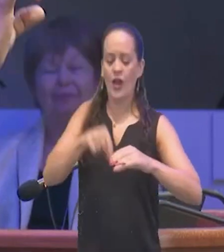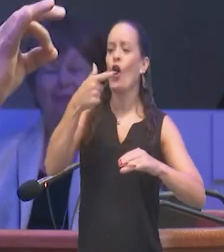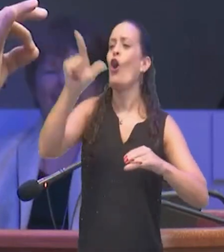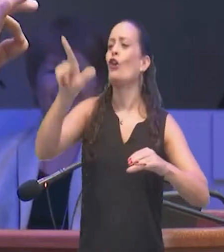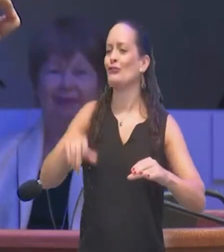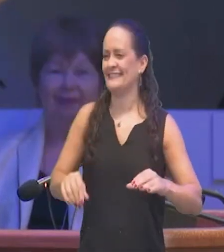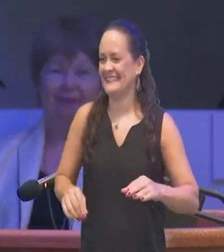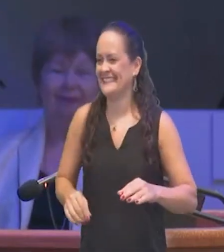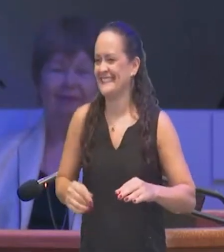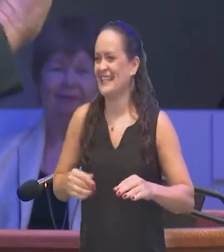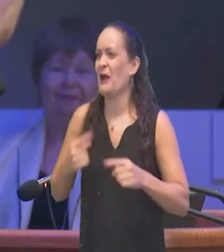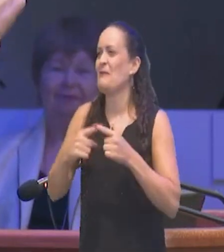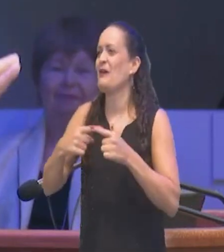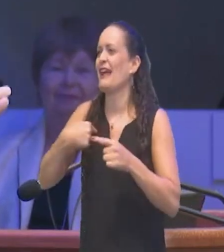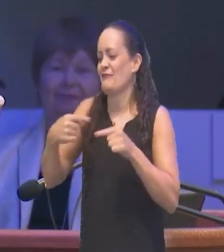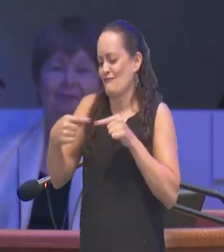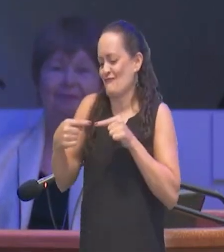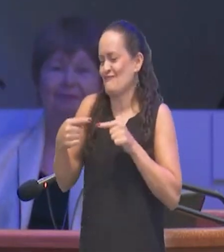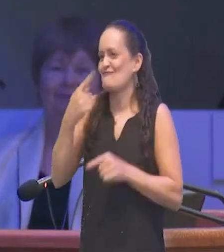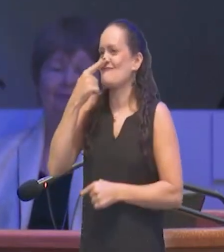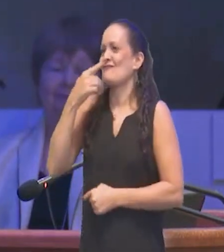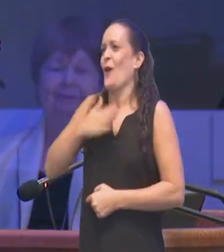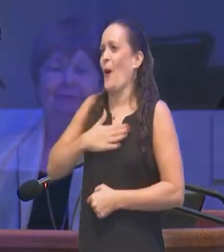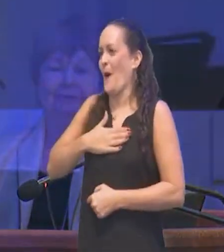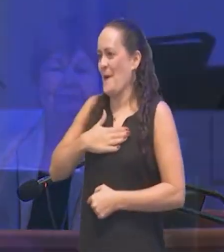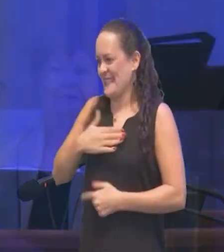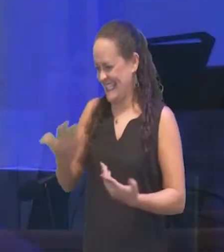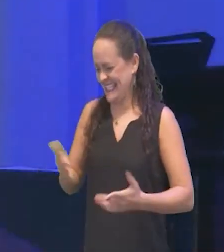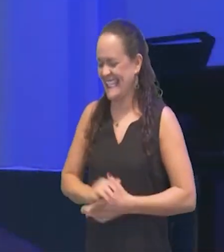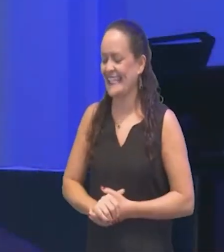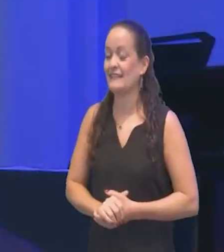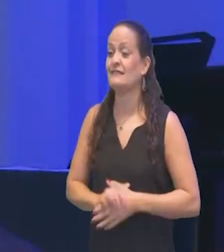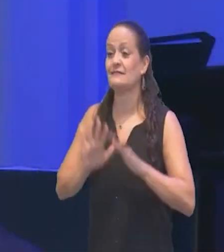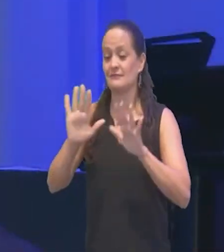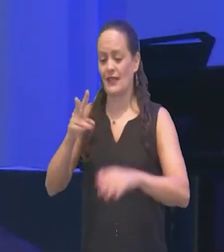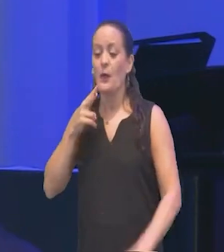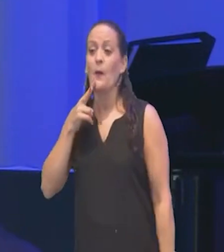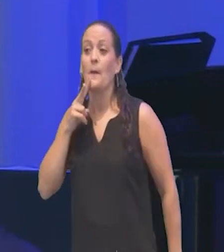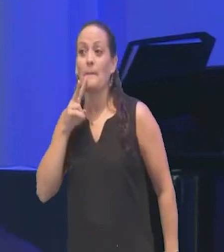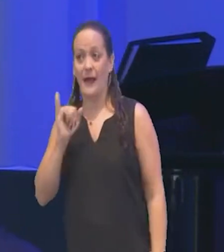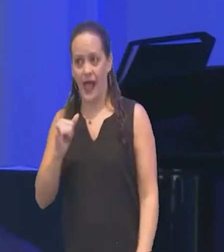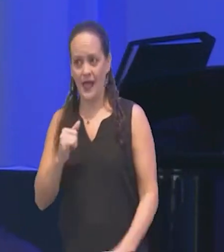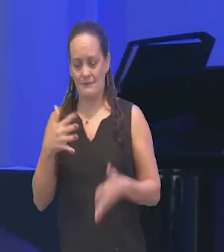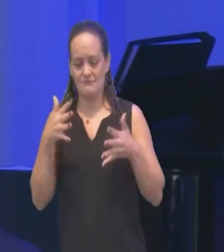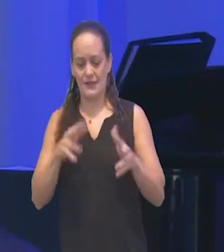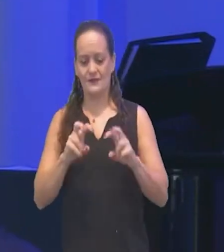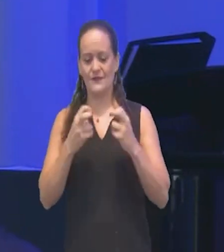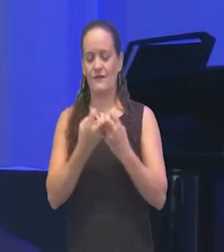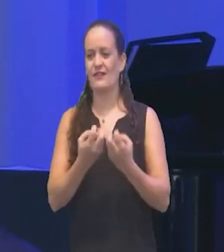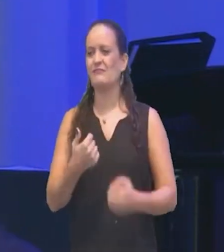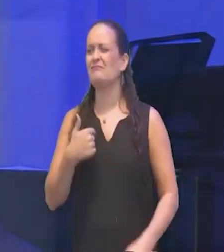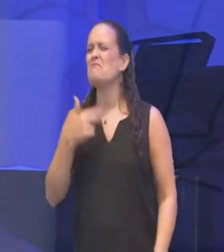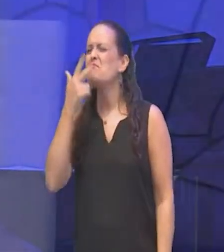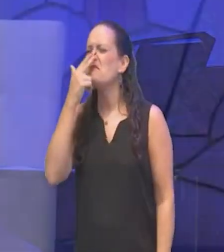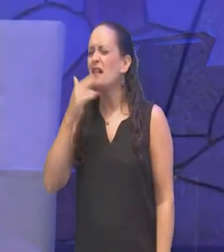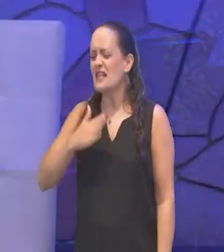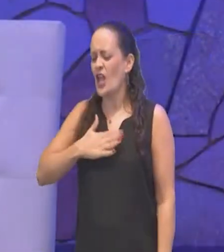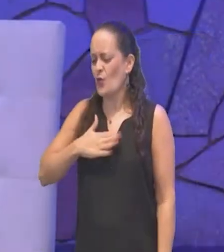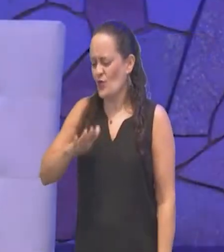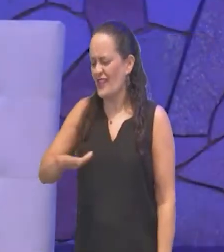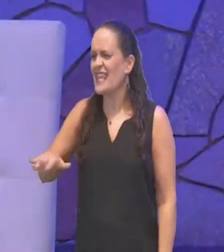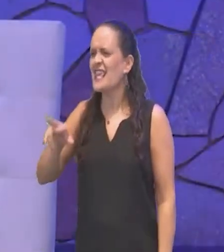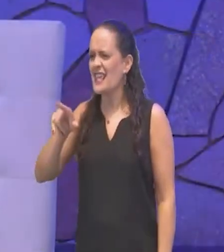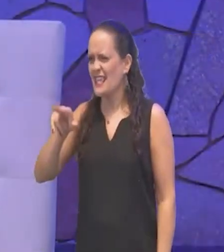foi duro. Saibam os irmãos que, quando o papai estava presente, era difícil para nós crianças não